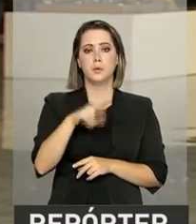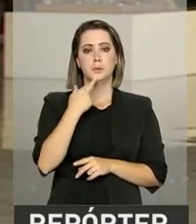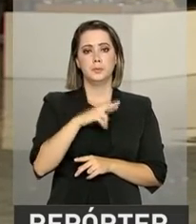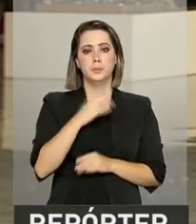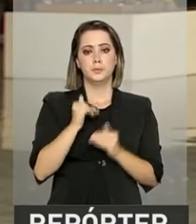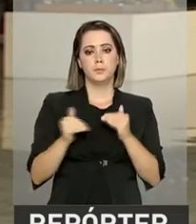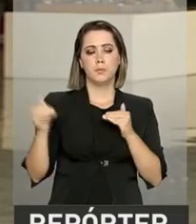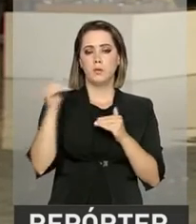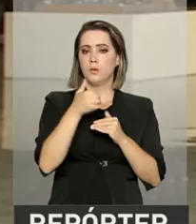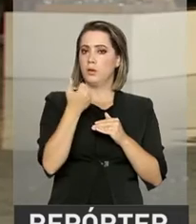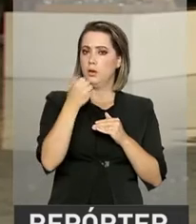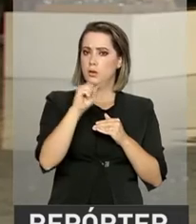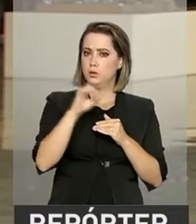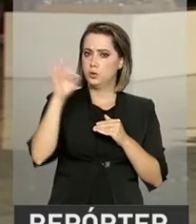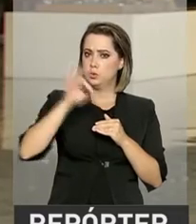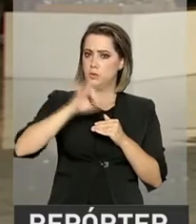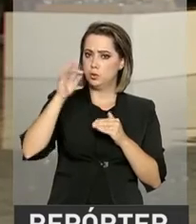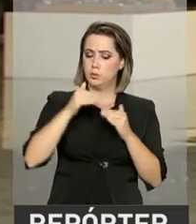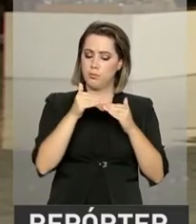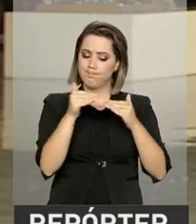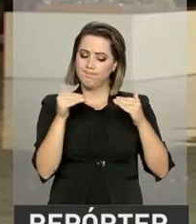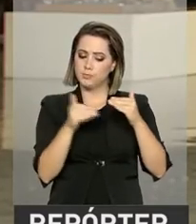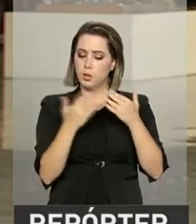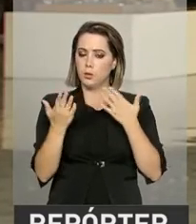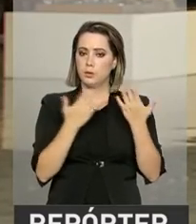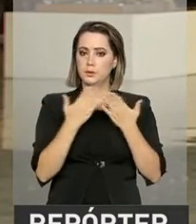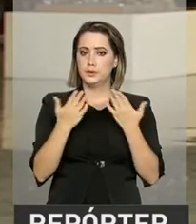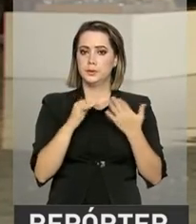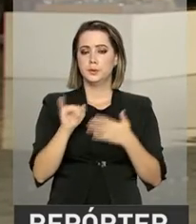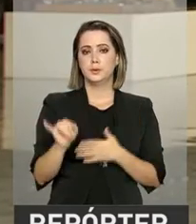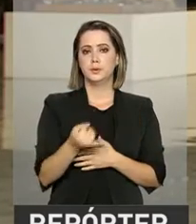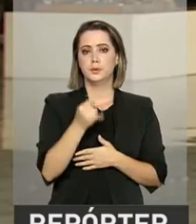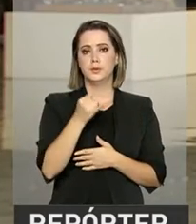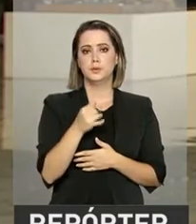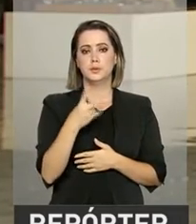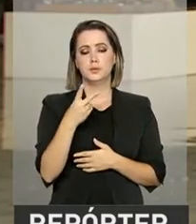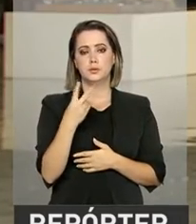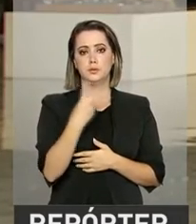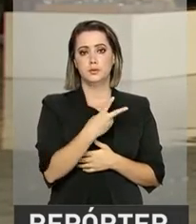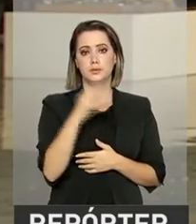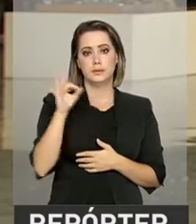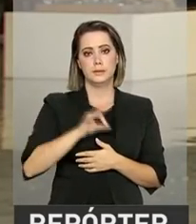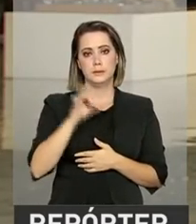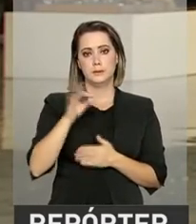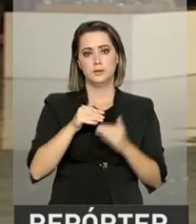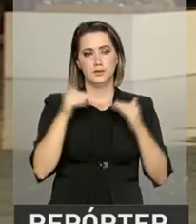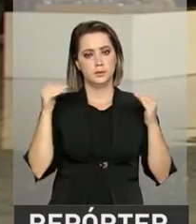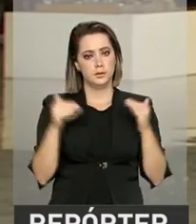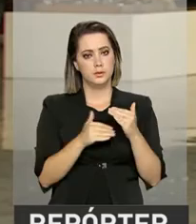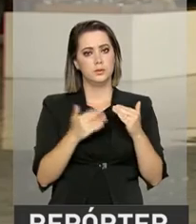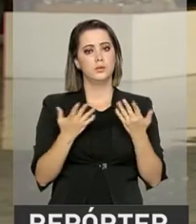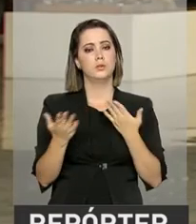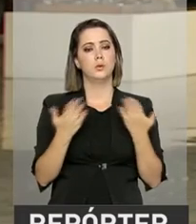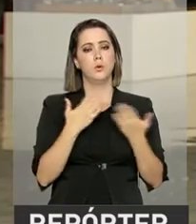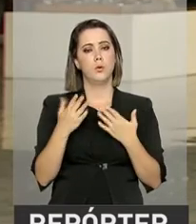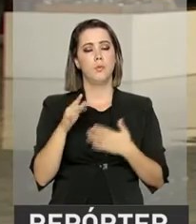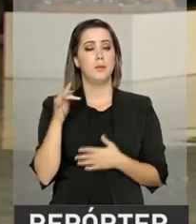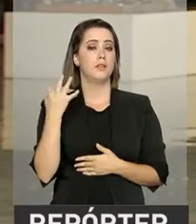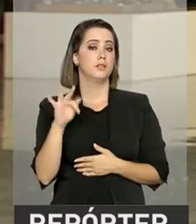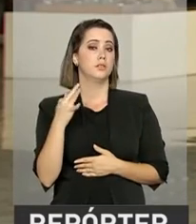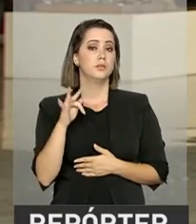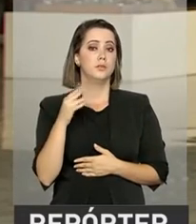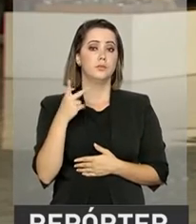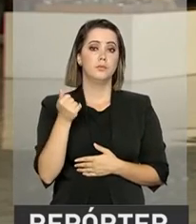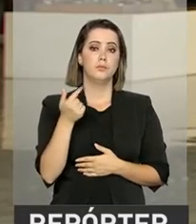volume 18% inferior ao registrado em janeiro e 22% abaixo do registrado em fevereiro